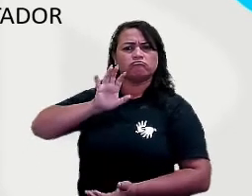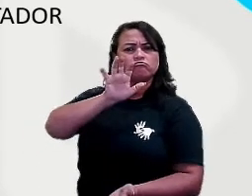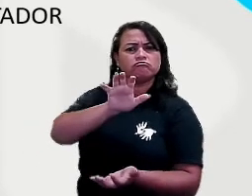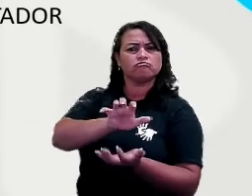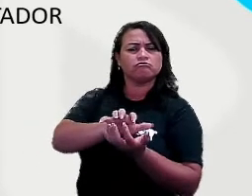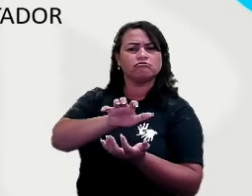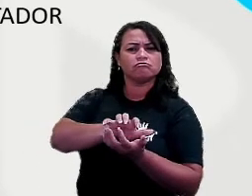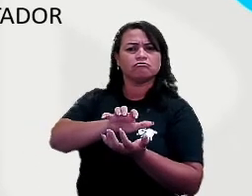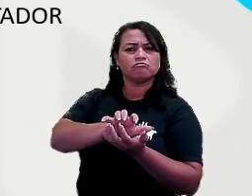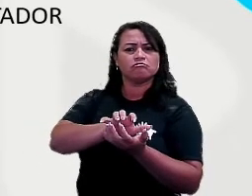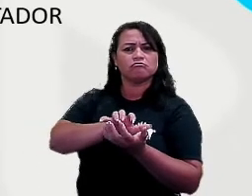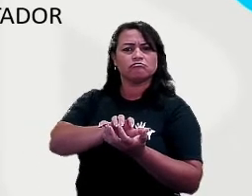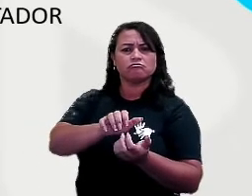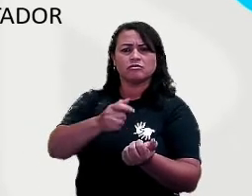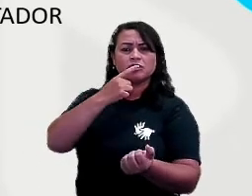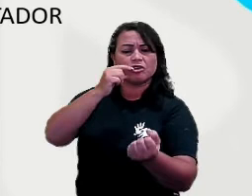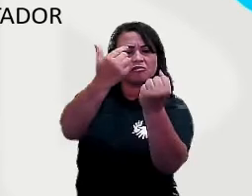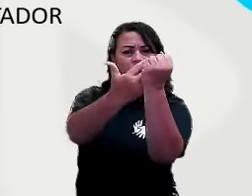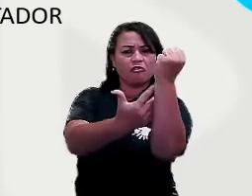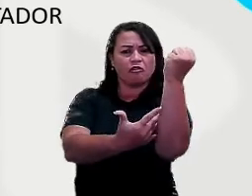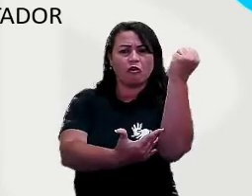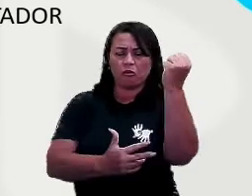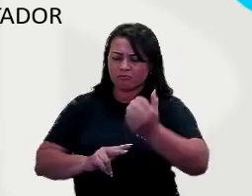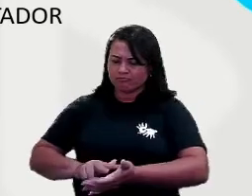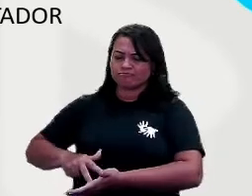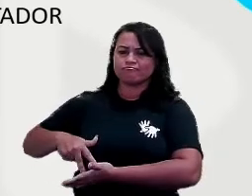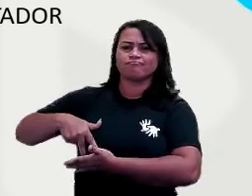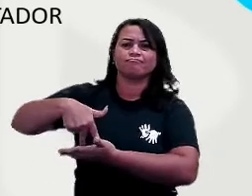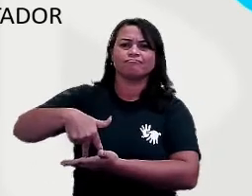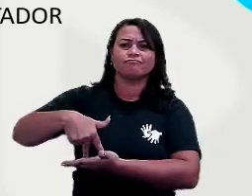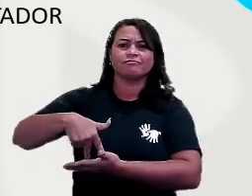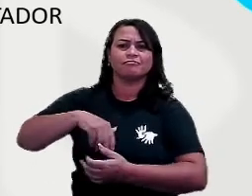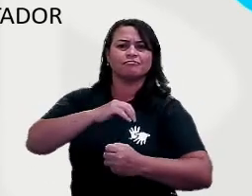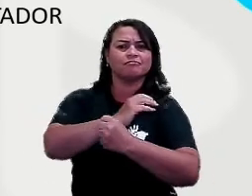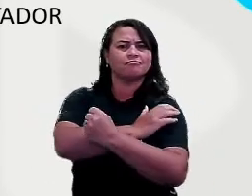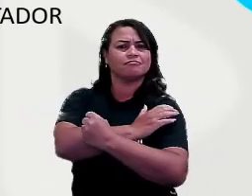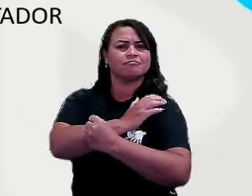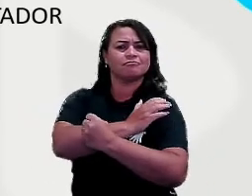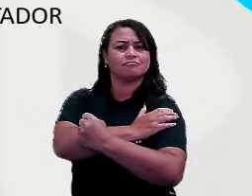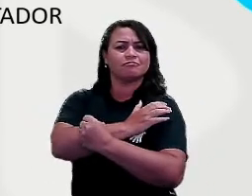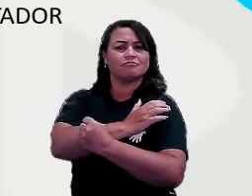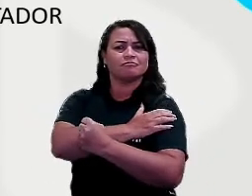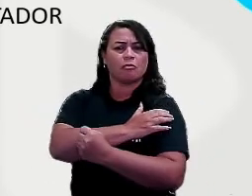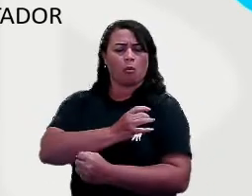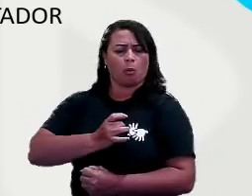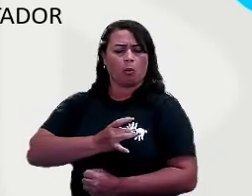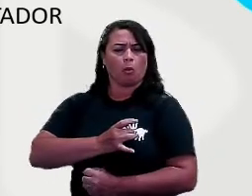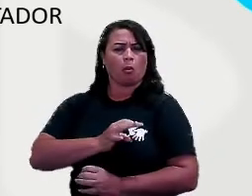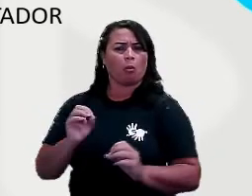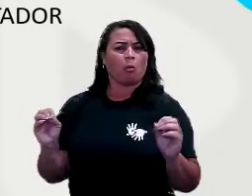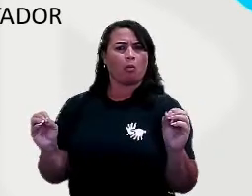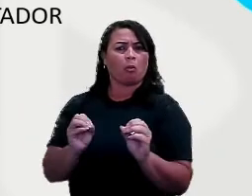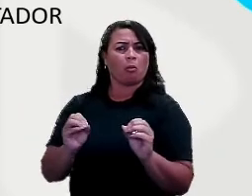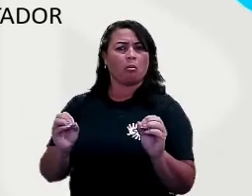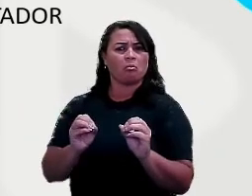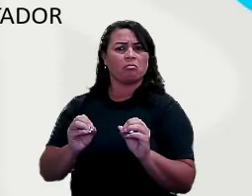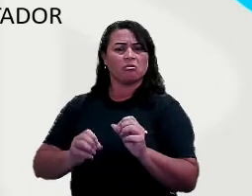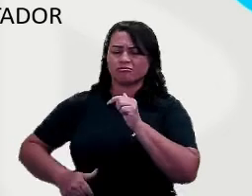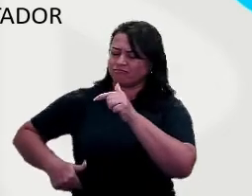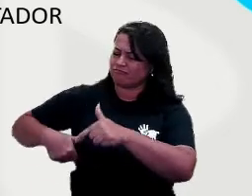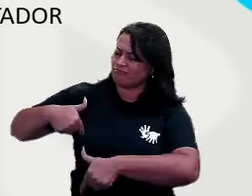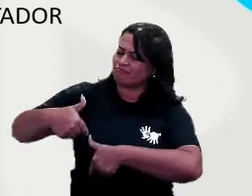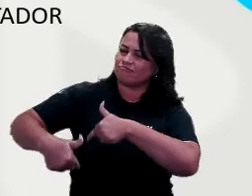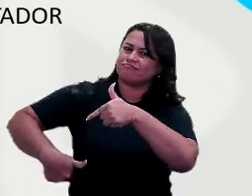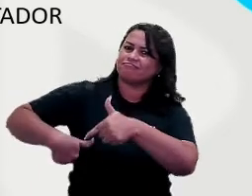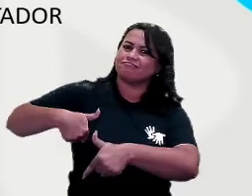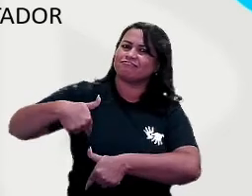pernambucano precisar de meu sangue e teu favor, darei altivo como americano